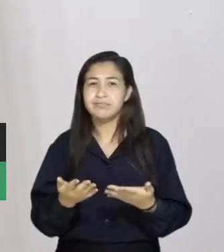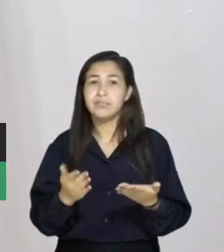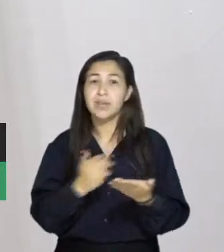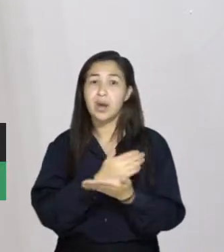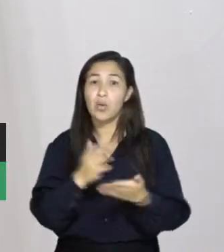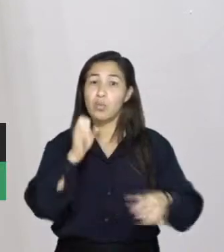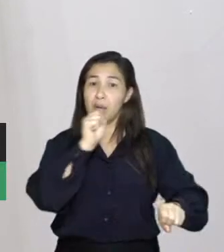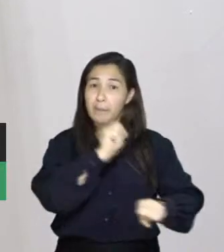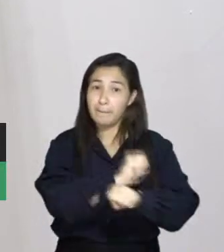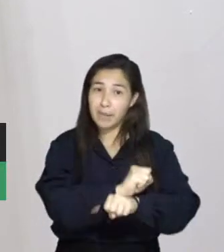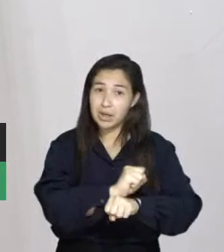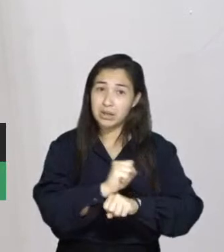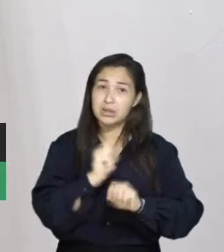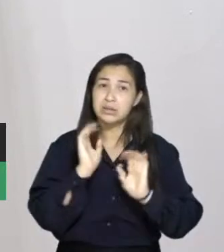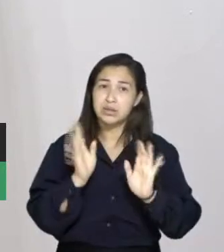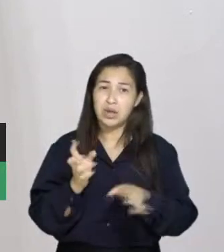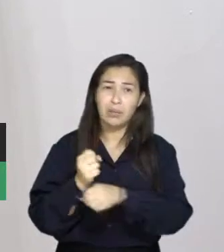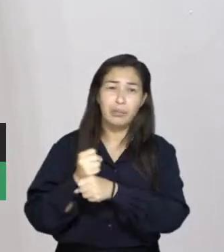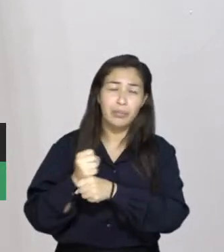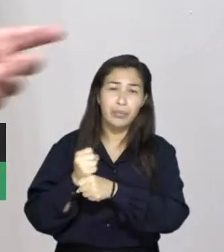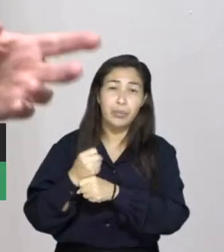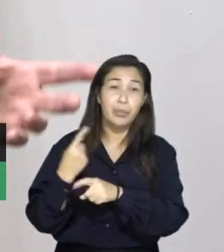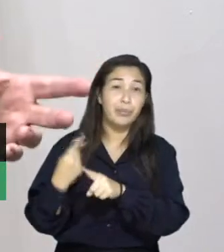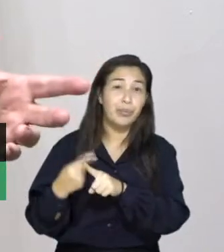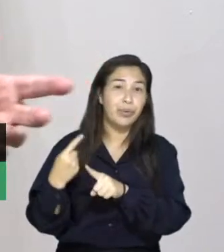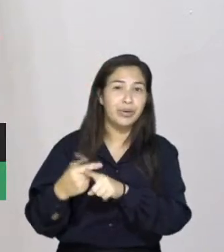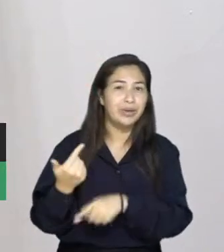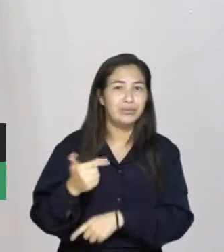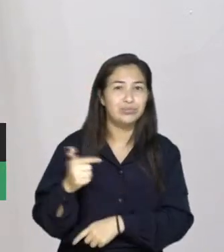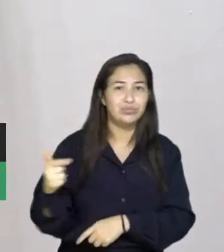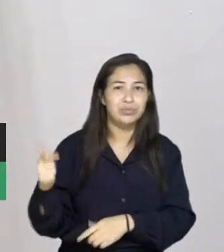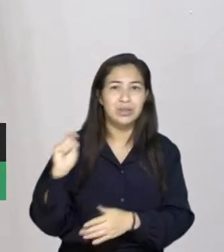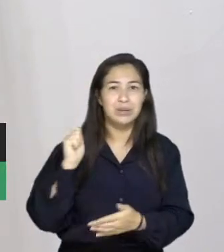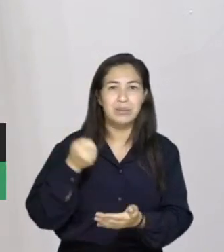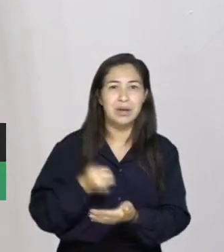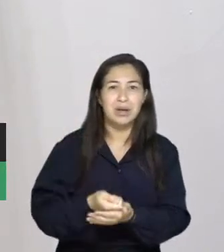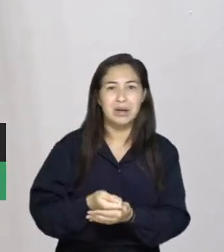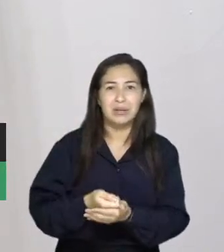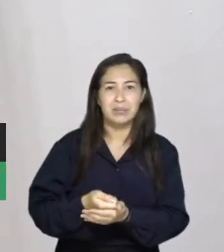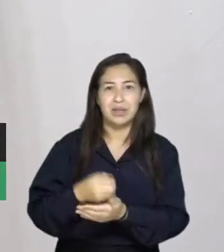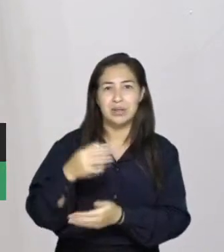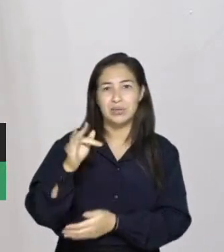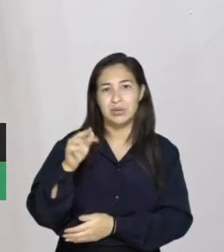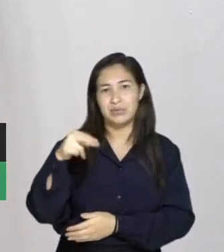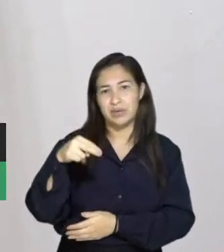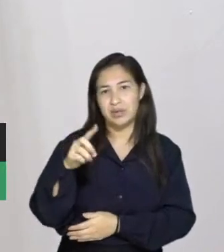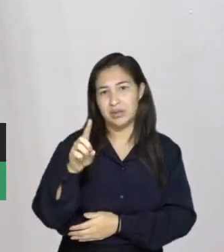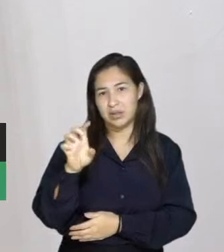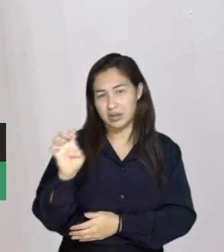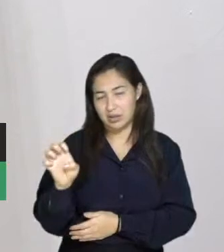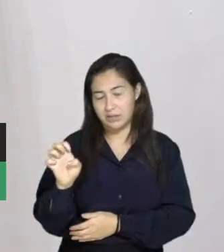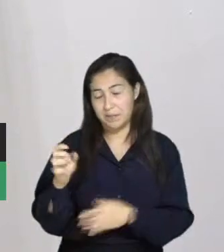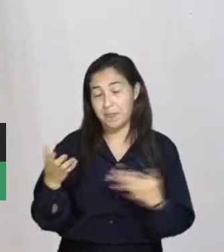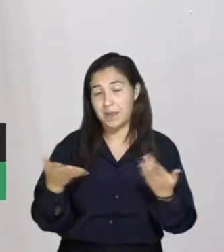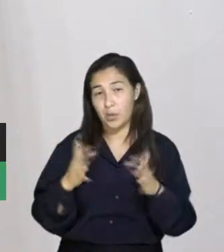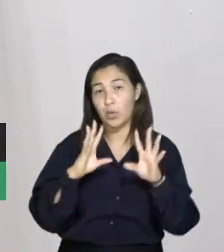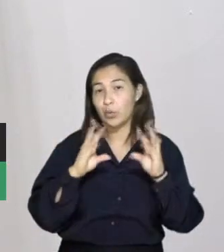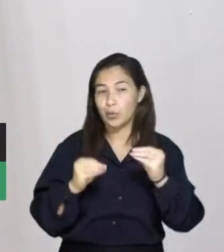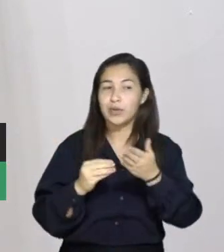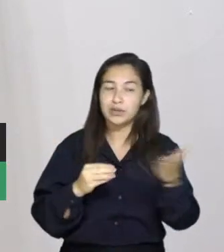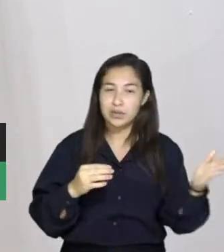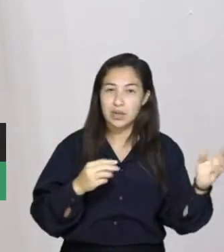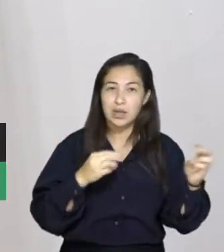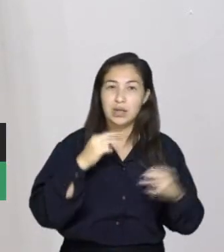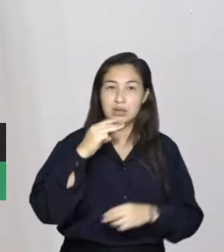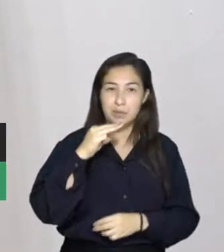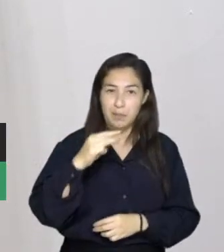paralisadas justamente porque não houve mais pagamento por parte do FNDE e agora todas essas obras em março quitadas e